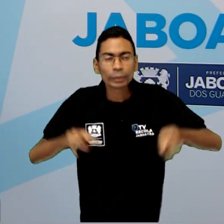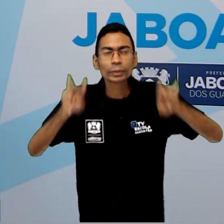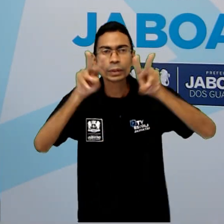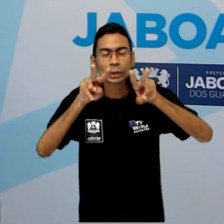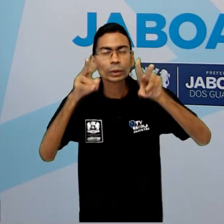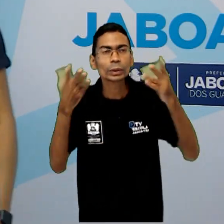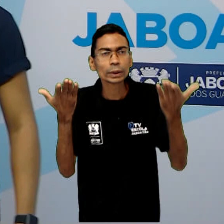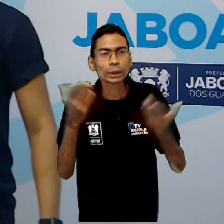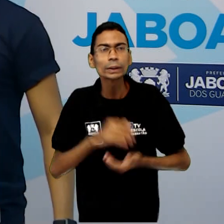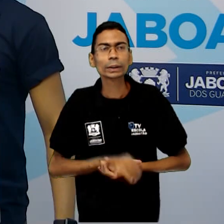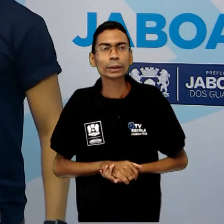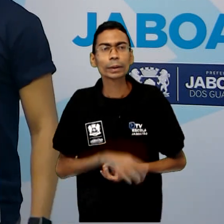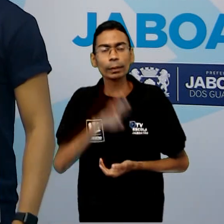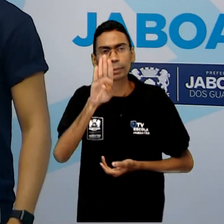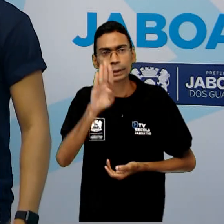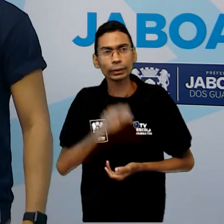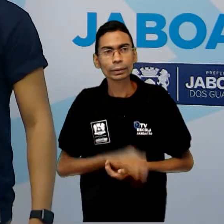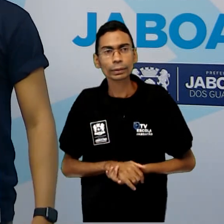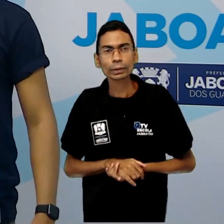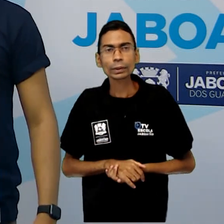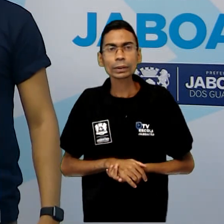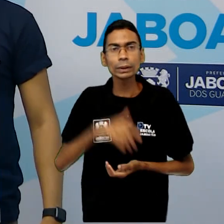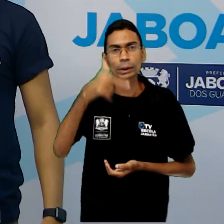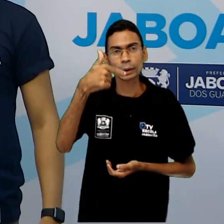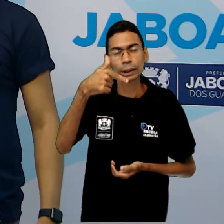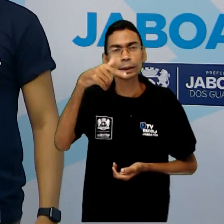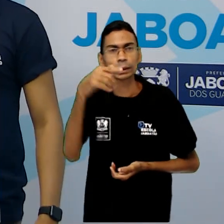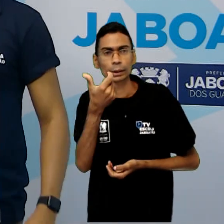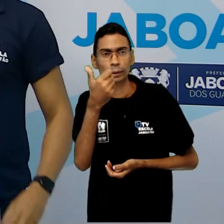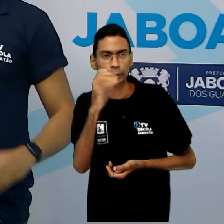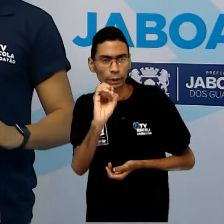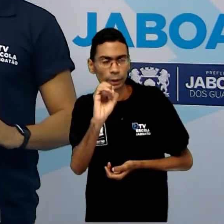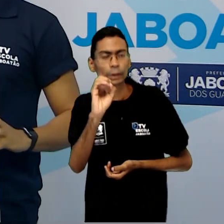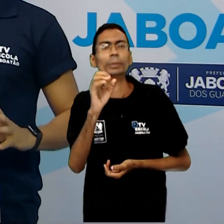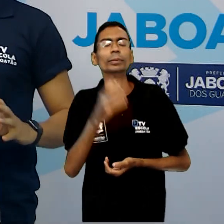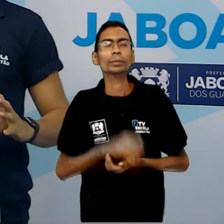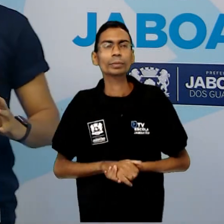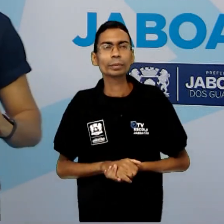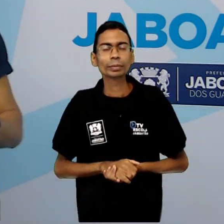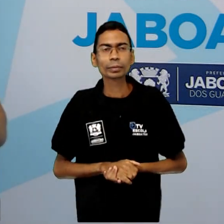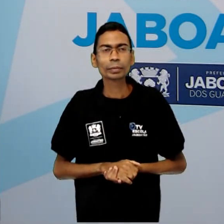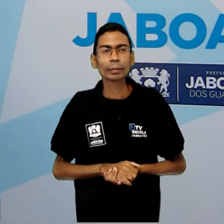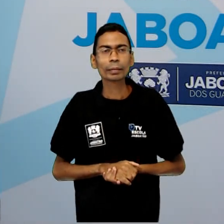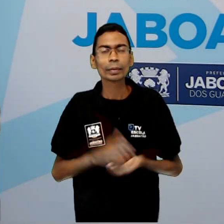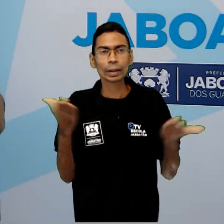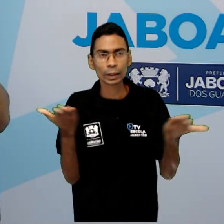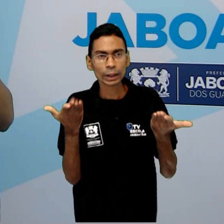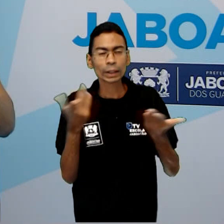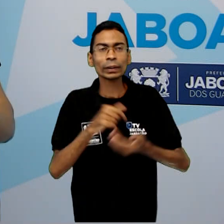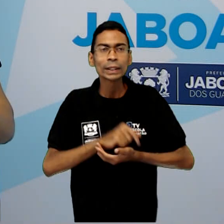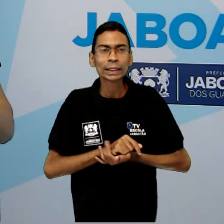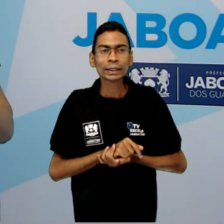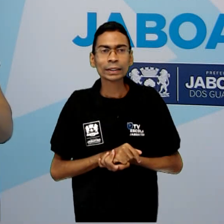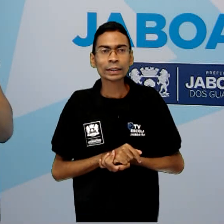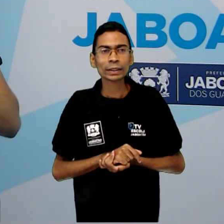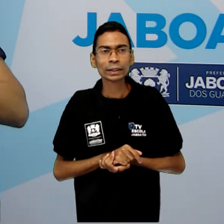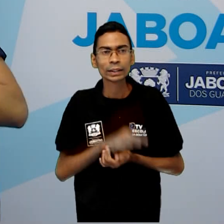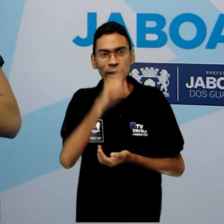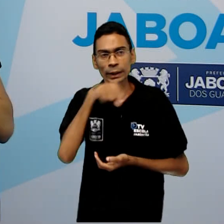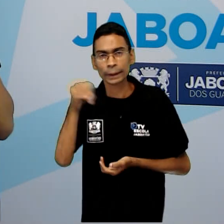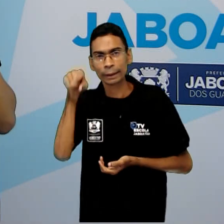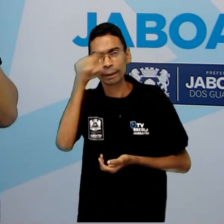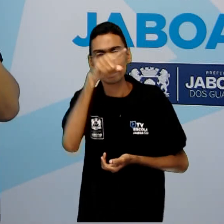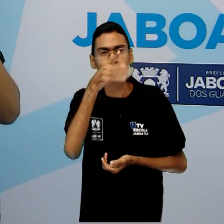7/10. Vamos utilizar novamente um retângulo. Bom, esse retângulo vai ser dividido em quantas partes iguais?